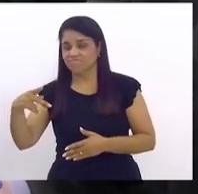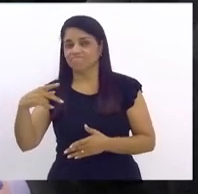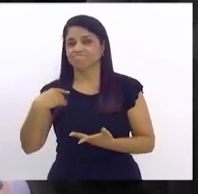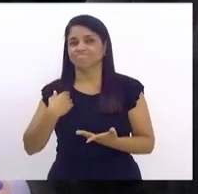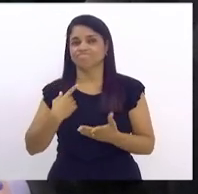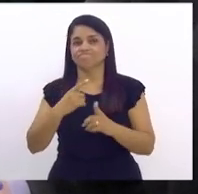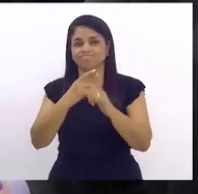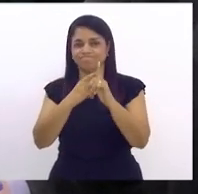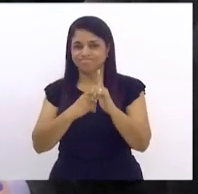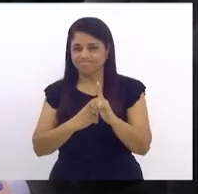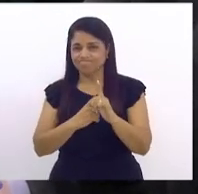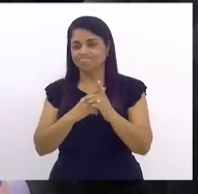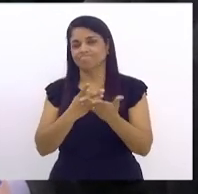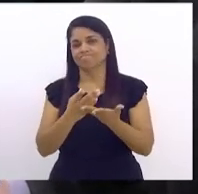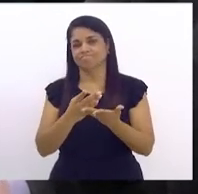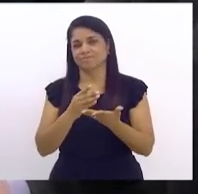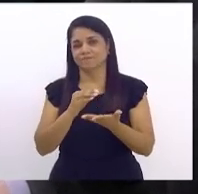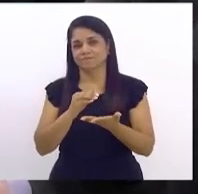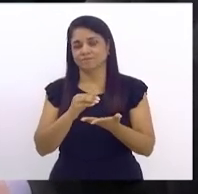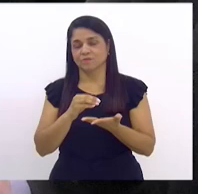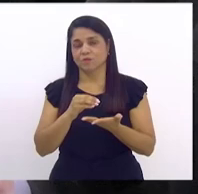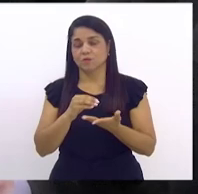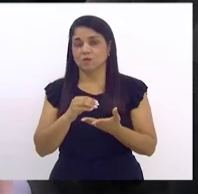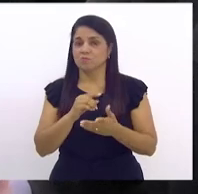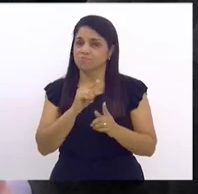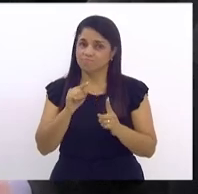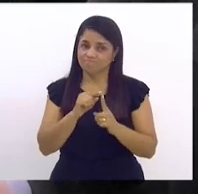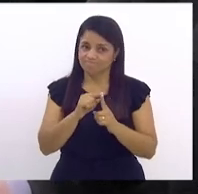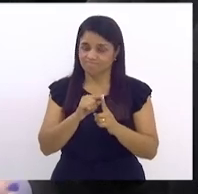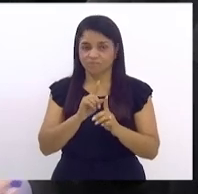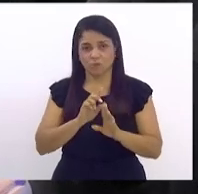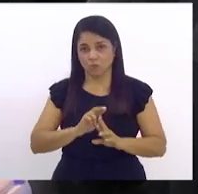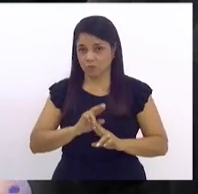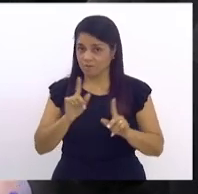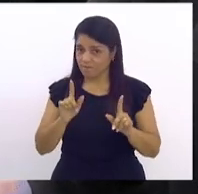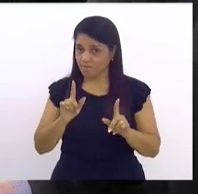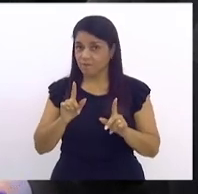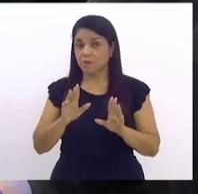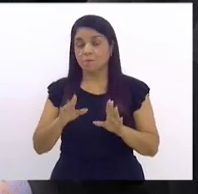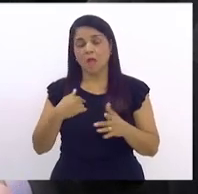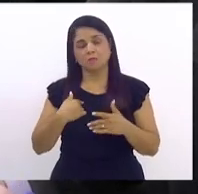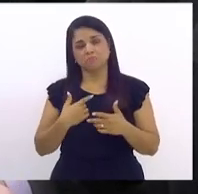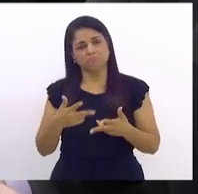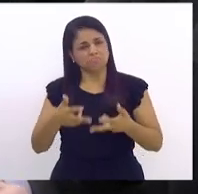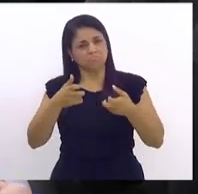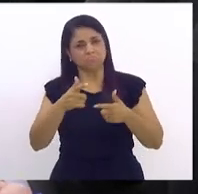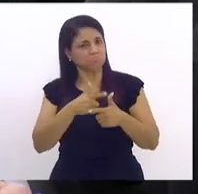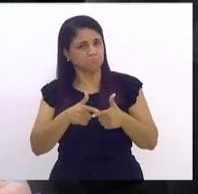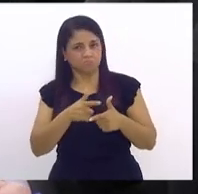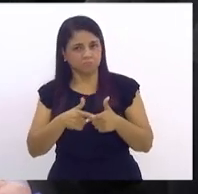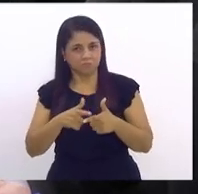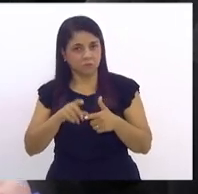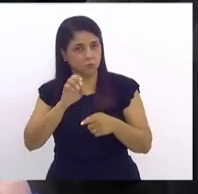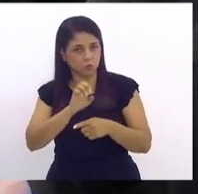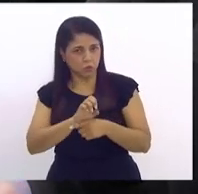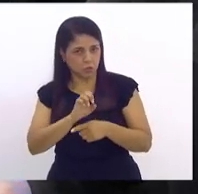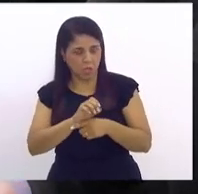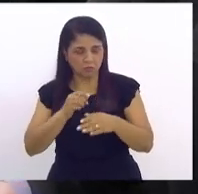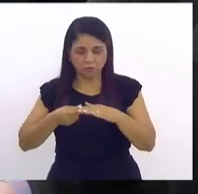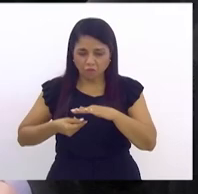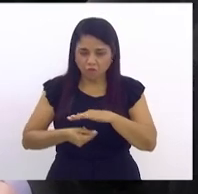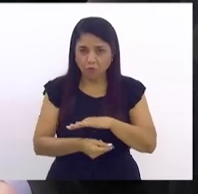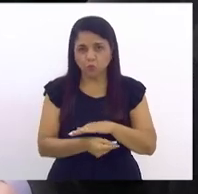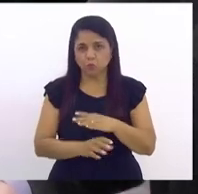Né? O ideal seria que não fosse. Mas não vejo nenhum problema que o Estado possa criar esse